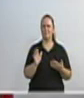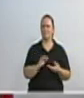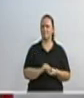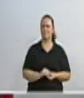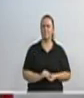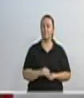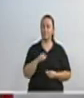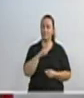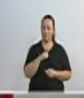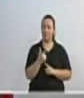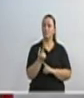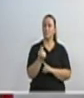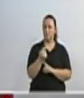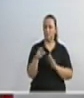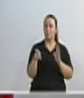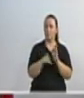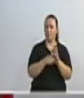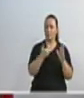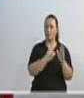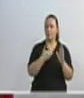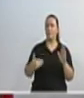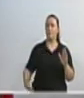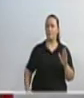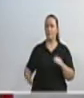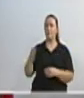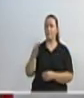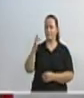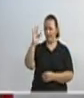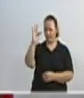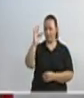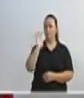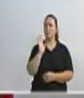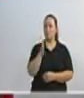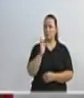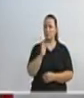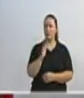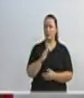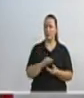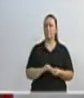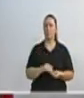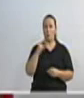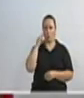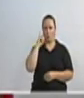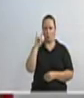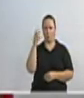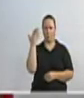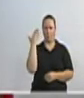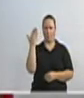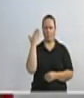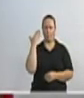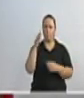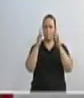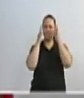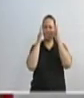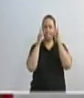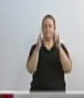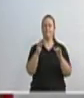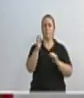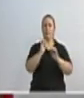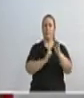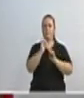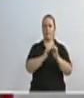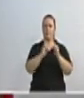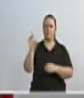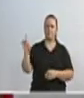governo federal, e assim foi a última vez, vereador Marcos da Rosa, que nós tivemos este testemunho das empresas que